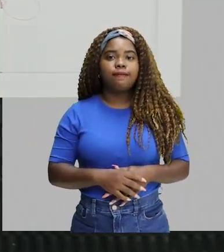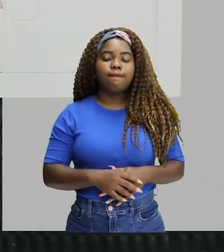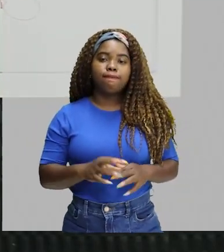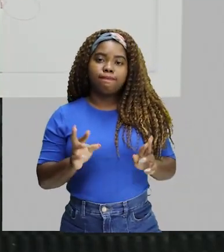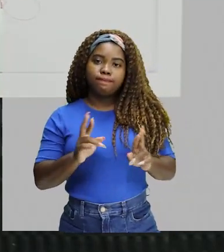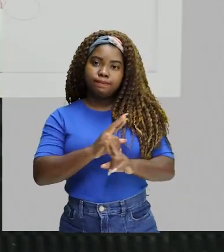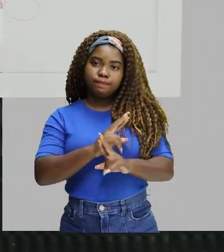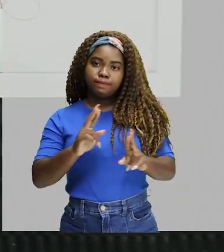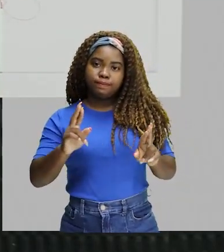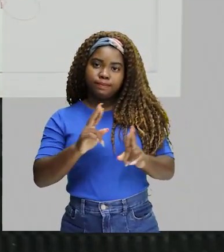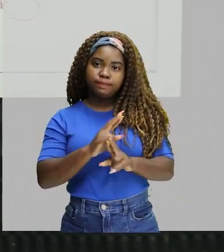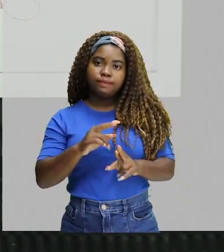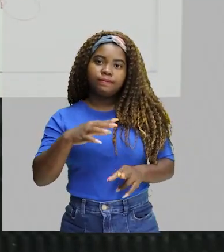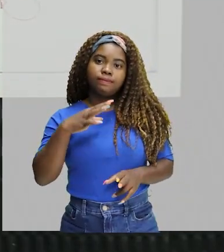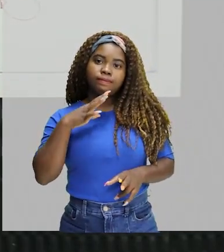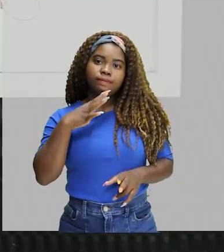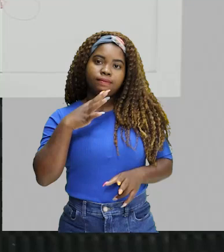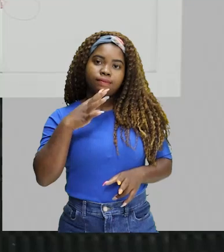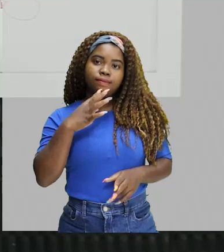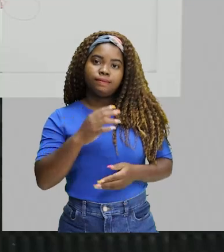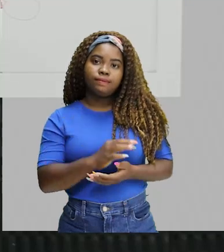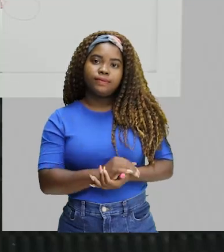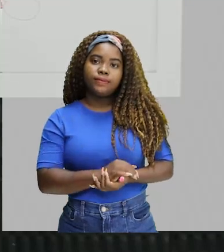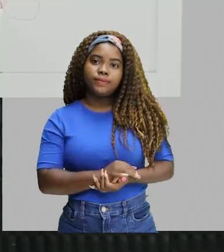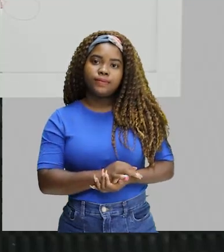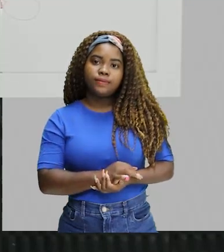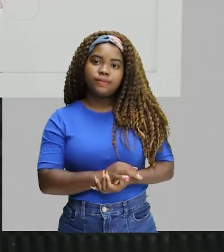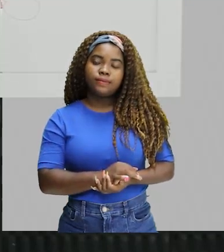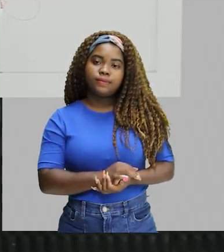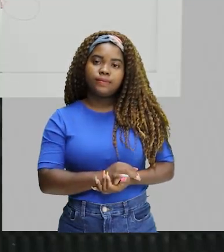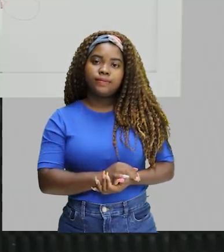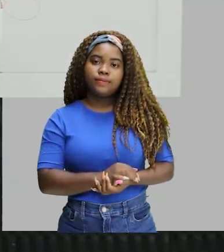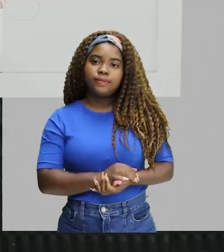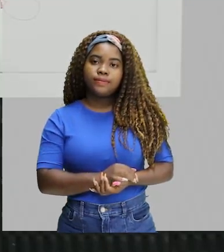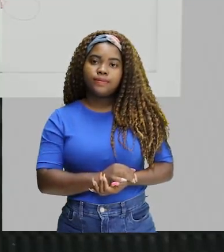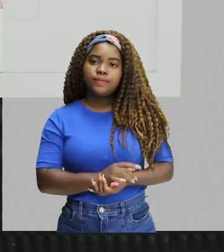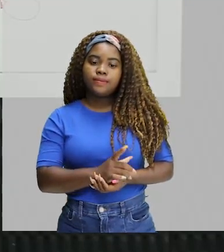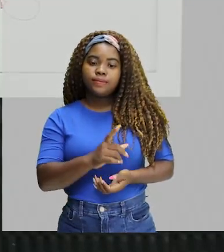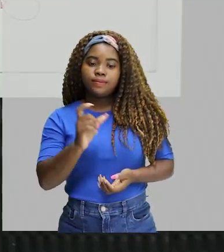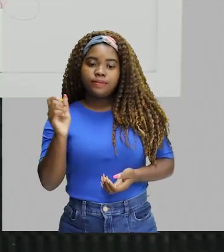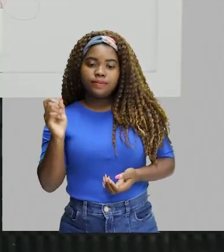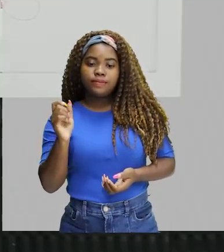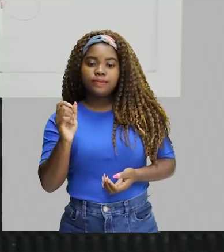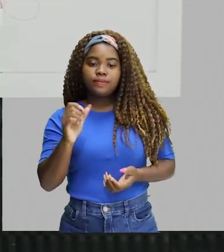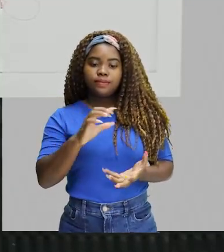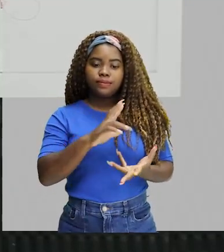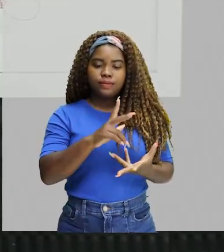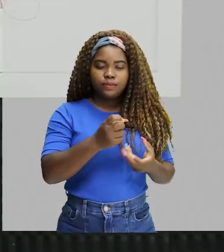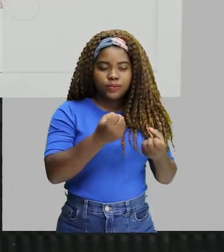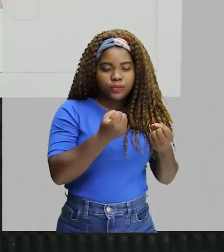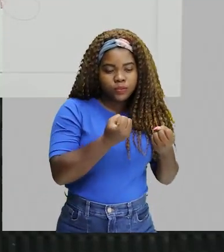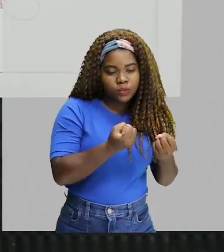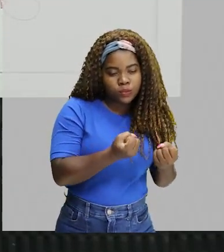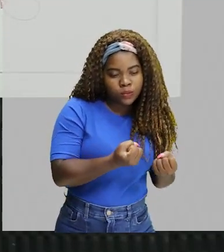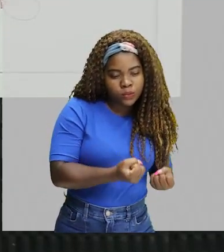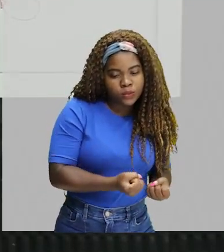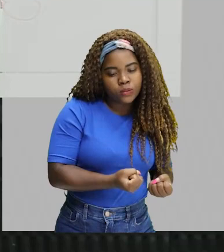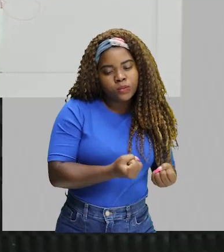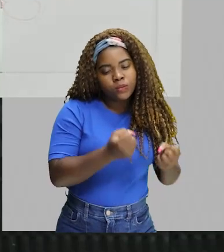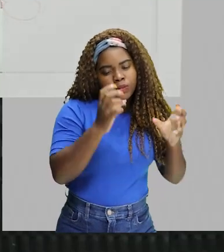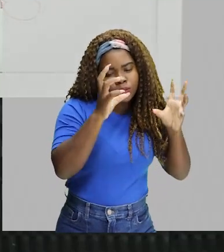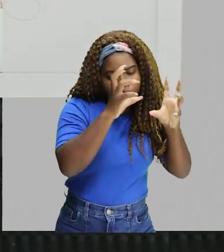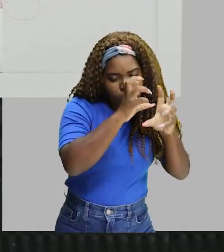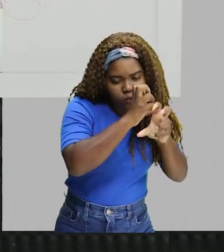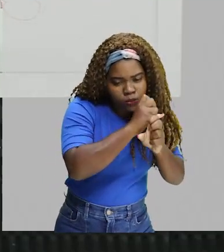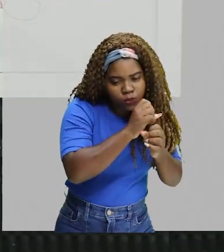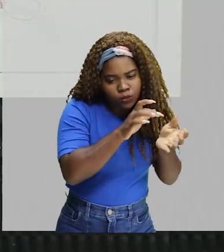associada ao conhecimento, à busca pelo conhecimento, à obtenção desse conhecimento, a saída de um mundo pesado, das sombras